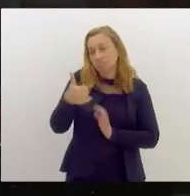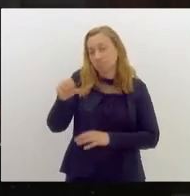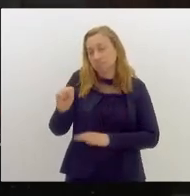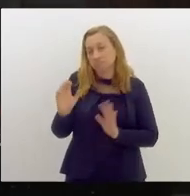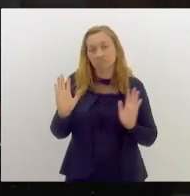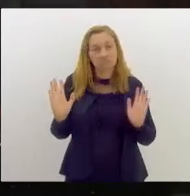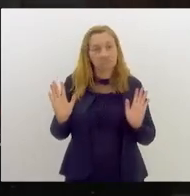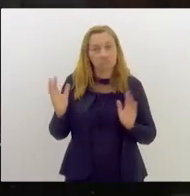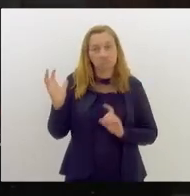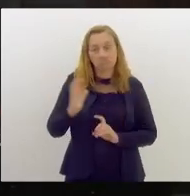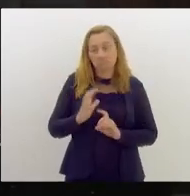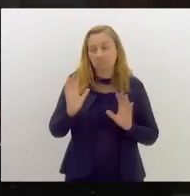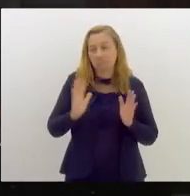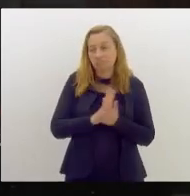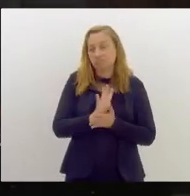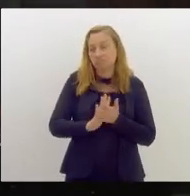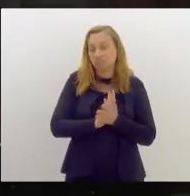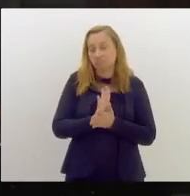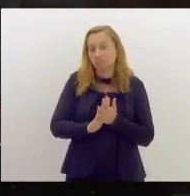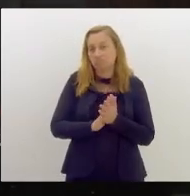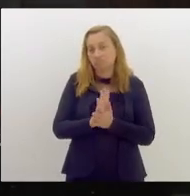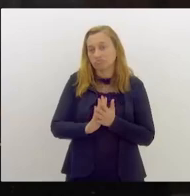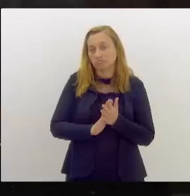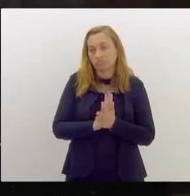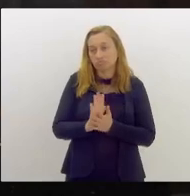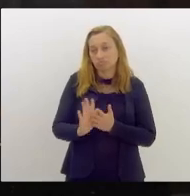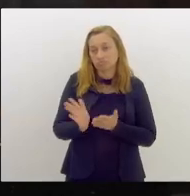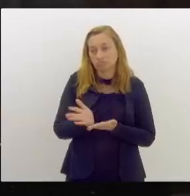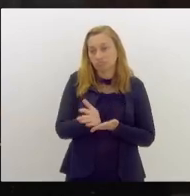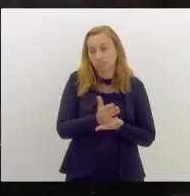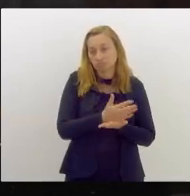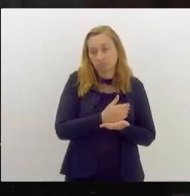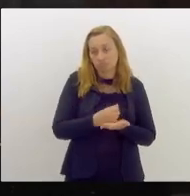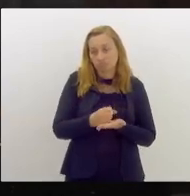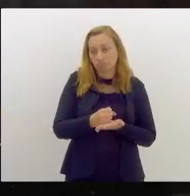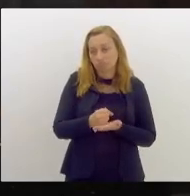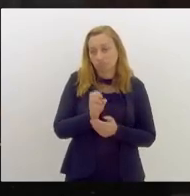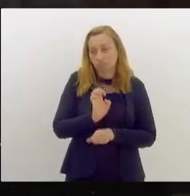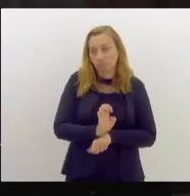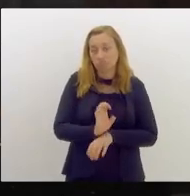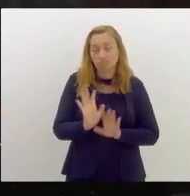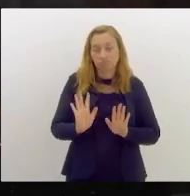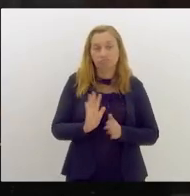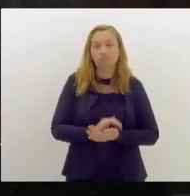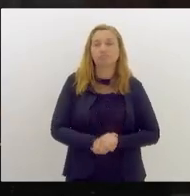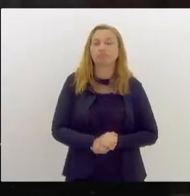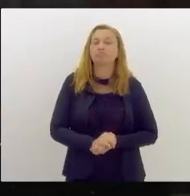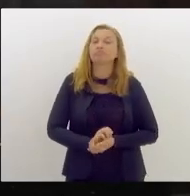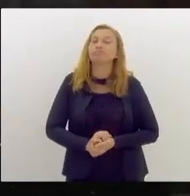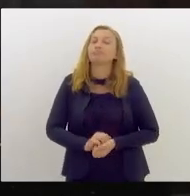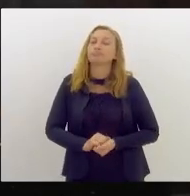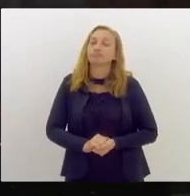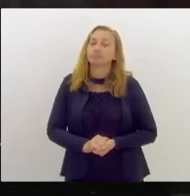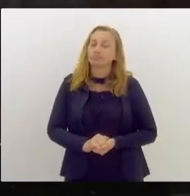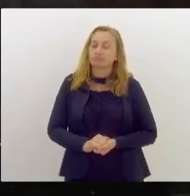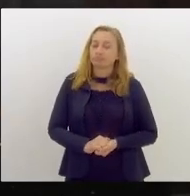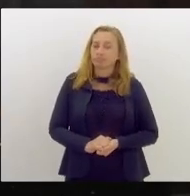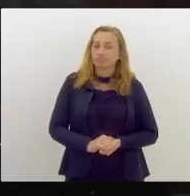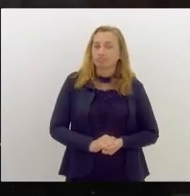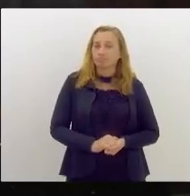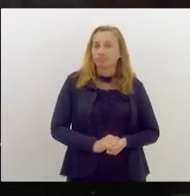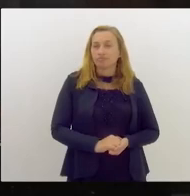não influencia em nada a arrecadação do Estado o que haver